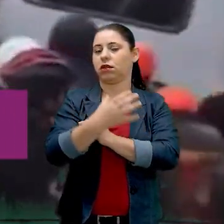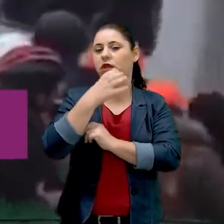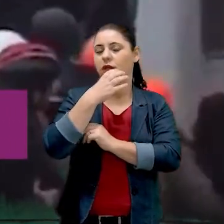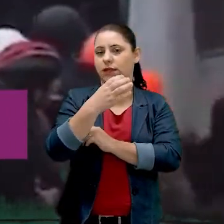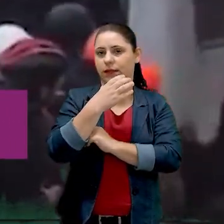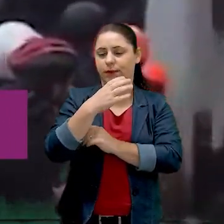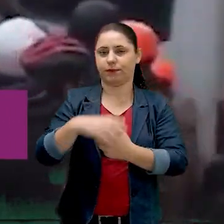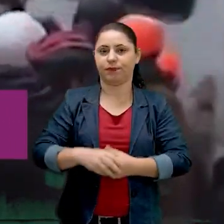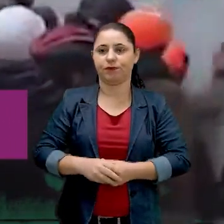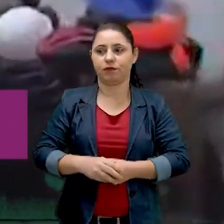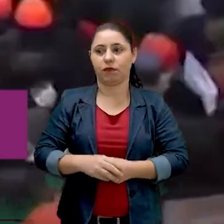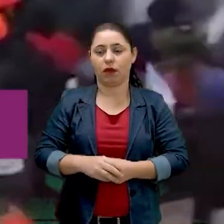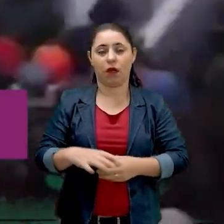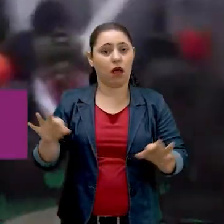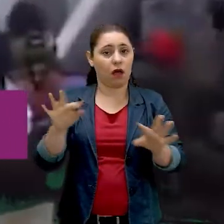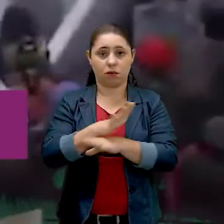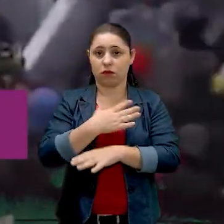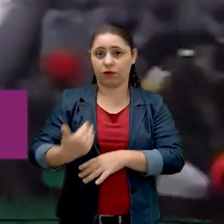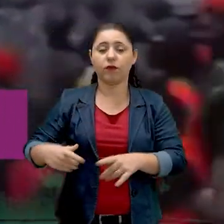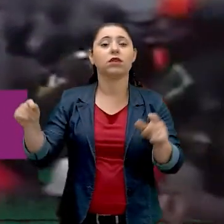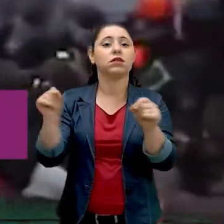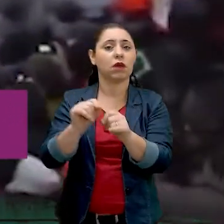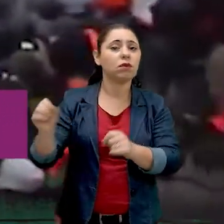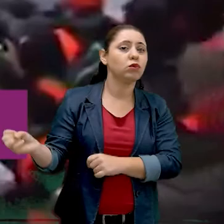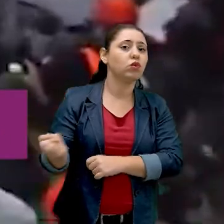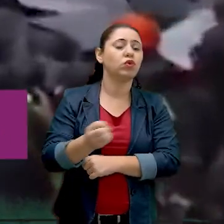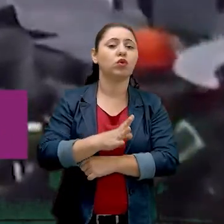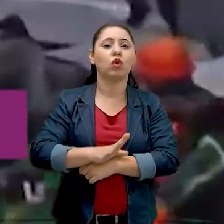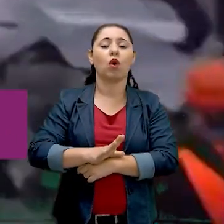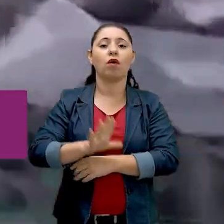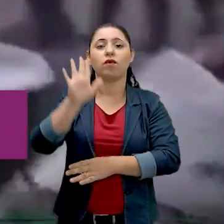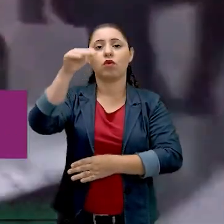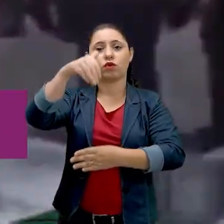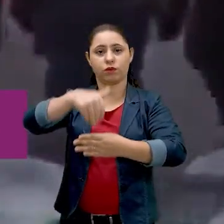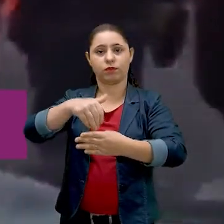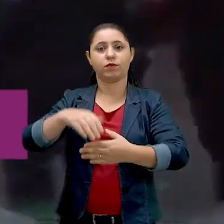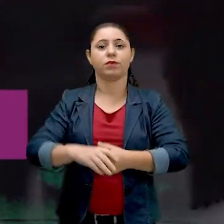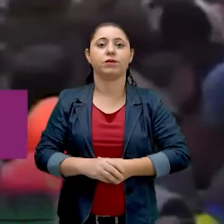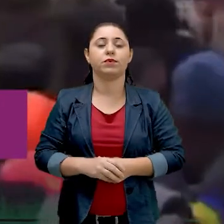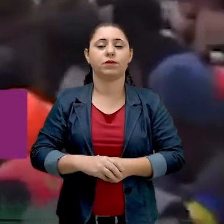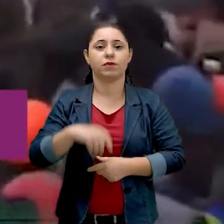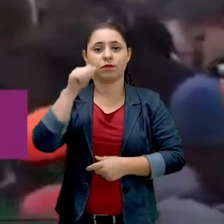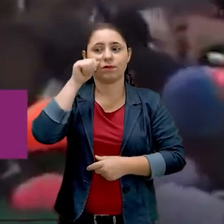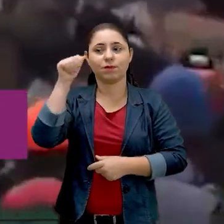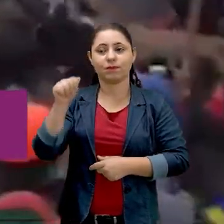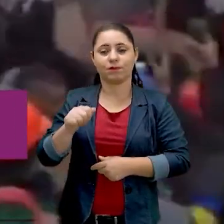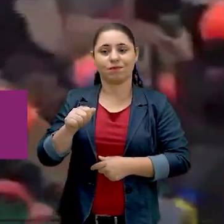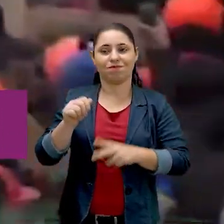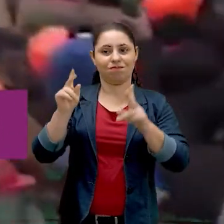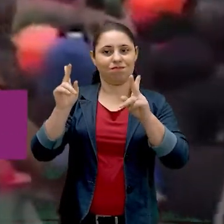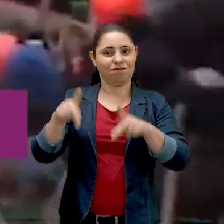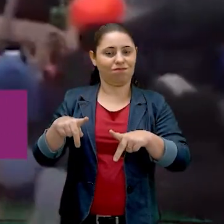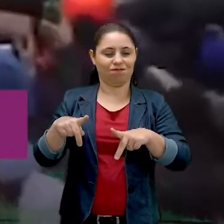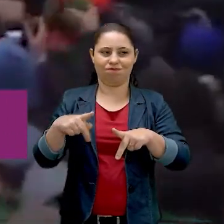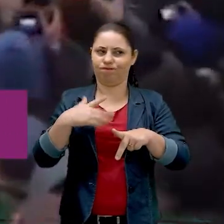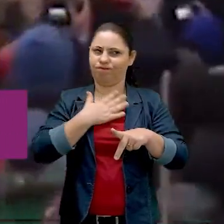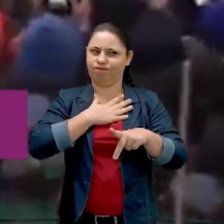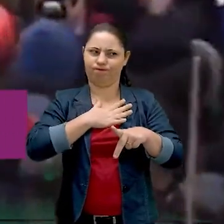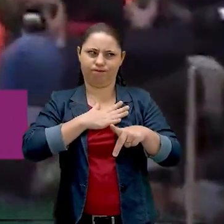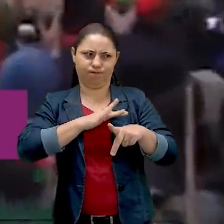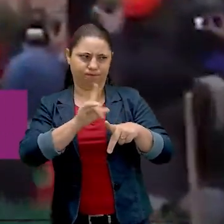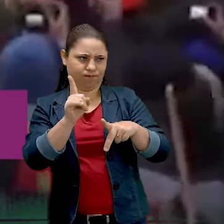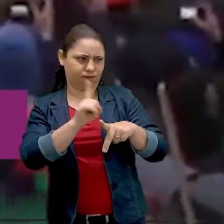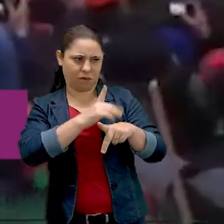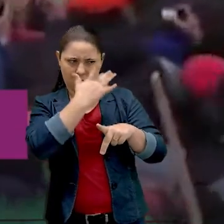isso era em fevereiro. Em dezembro eu saio do governo e fazemos uma nova eleição na Ucrânia. Aquilo não agradou a população.